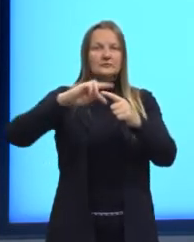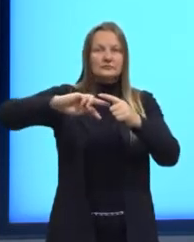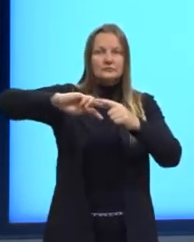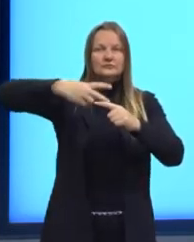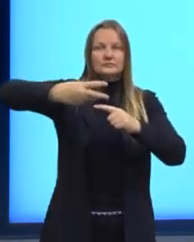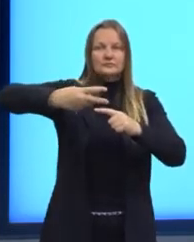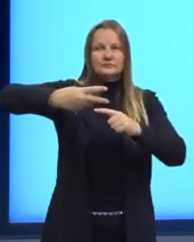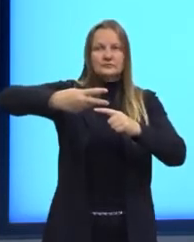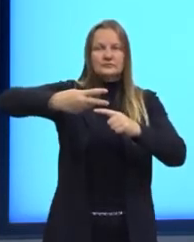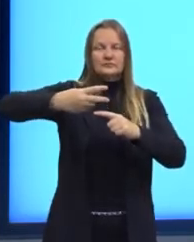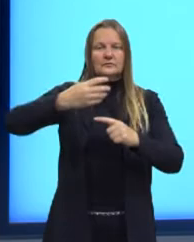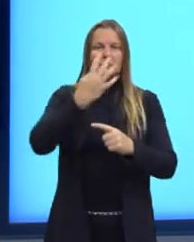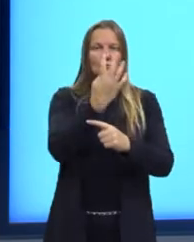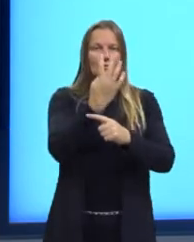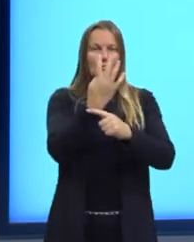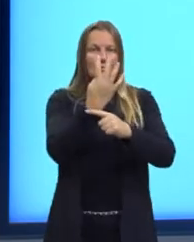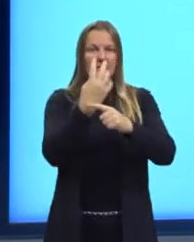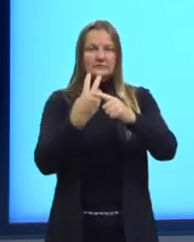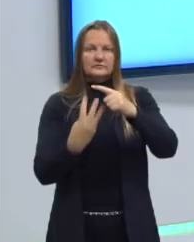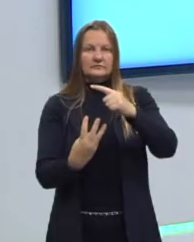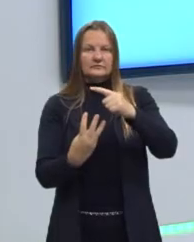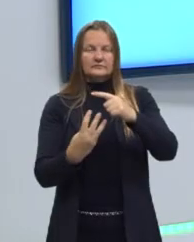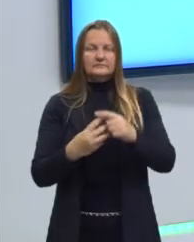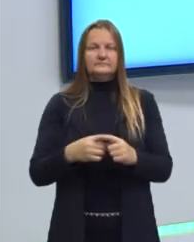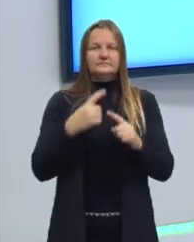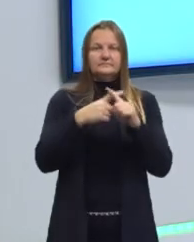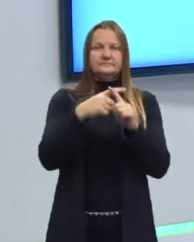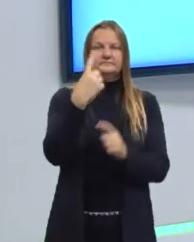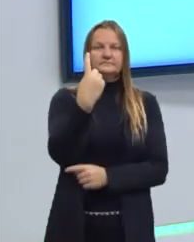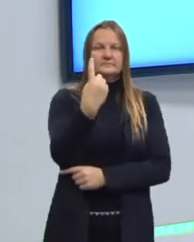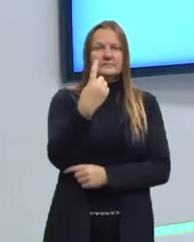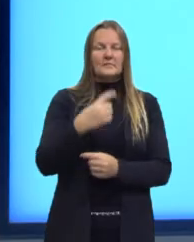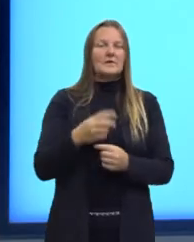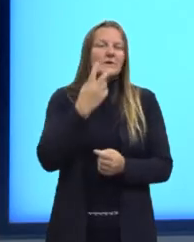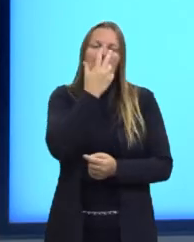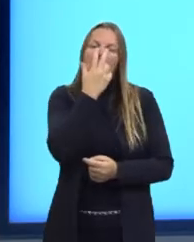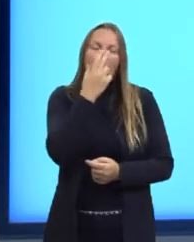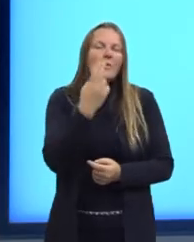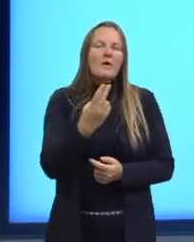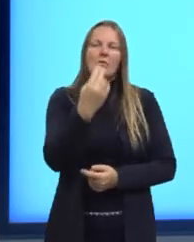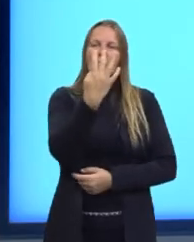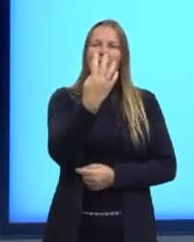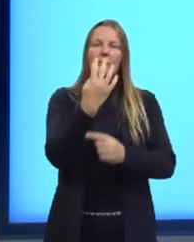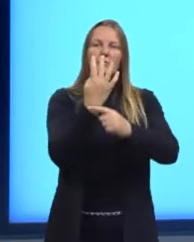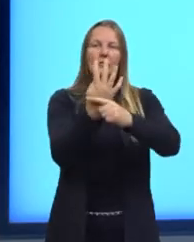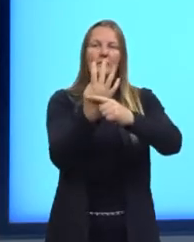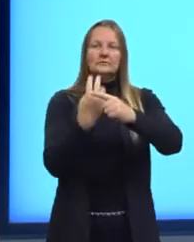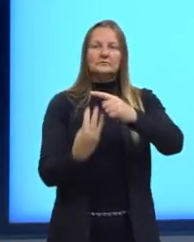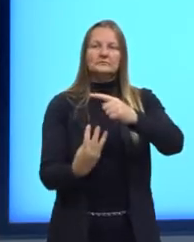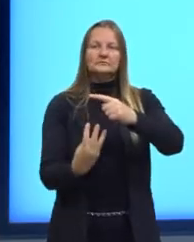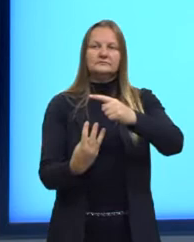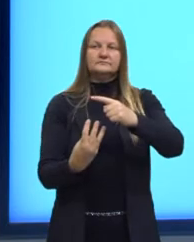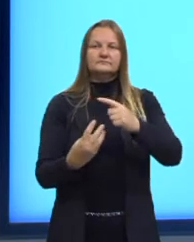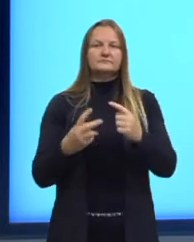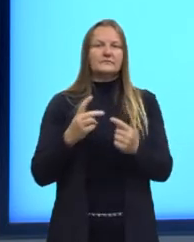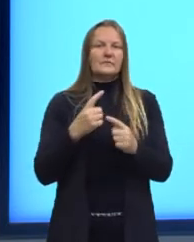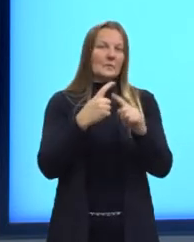invertemos a nossa fração e multiplicado por um continua sendo quatro terços